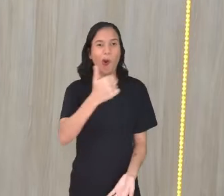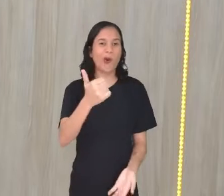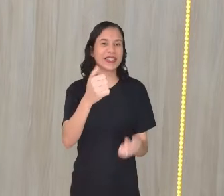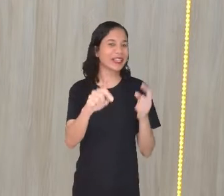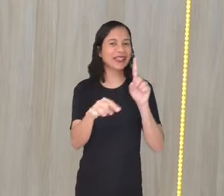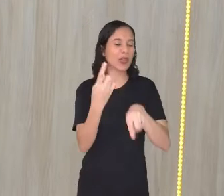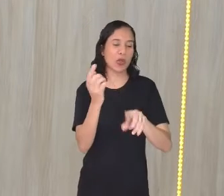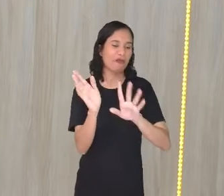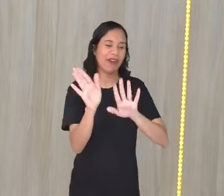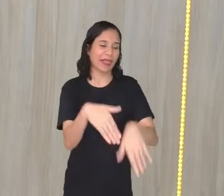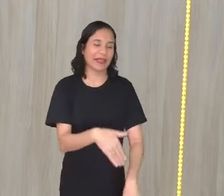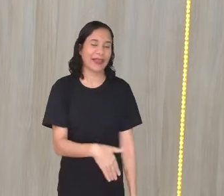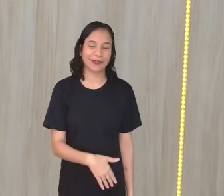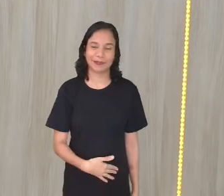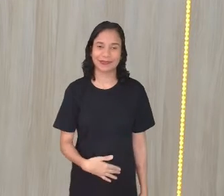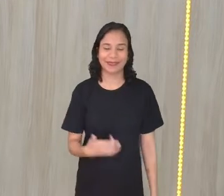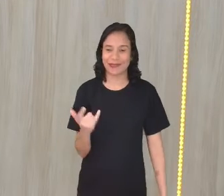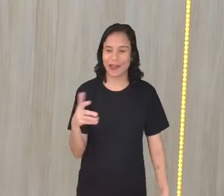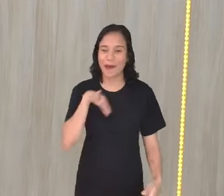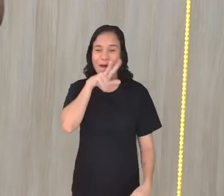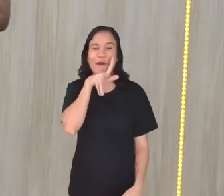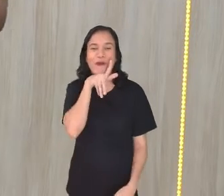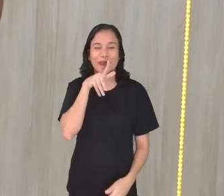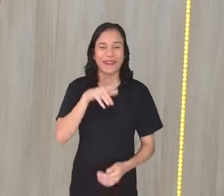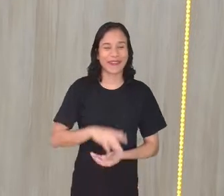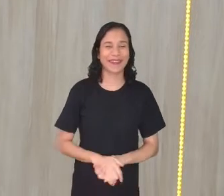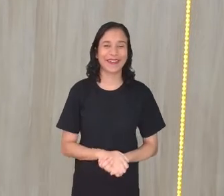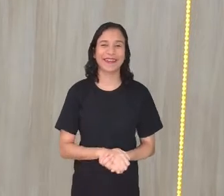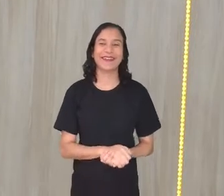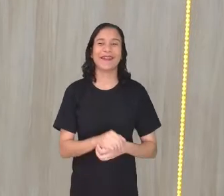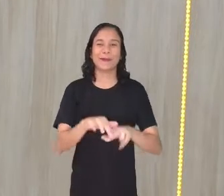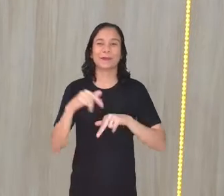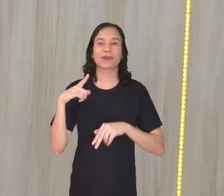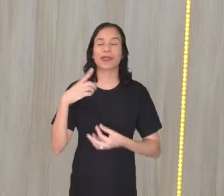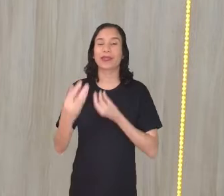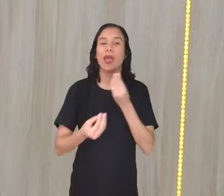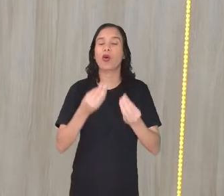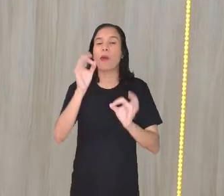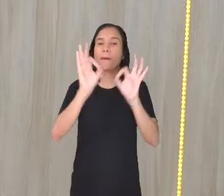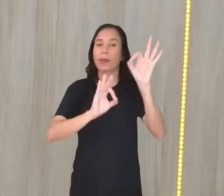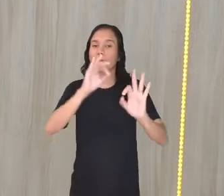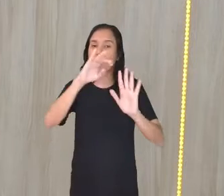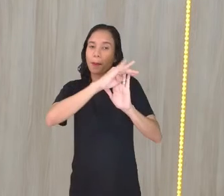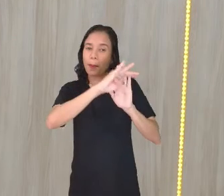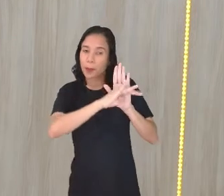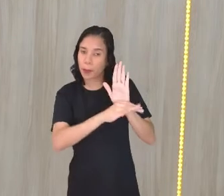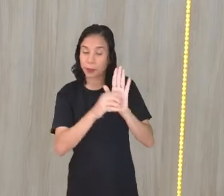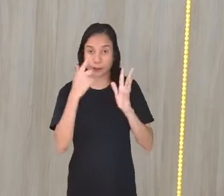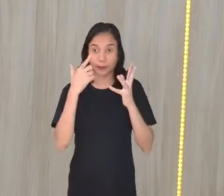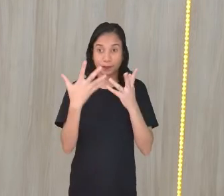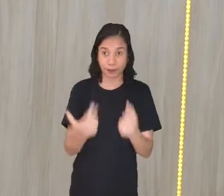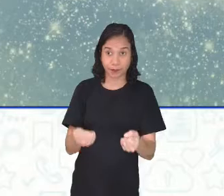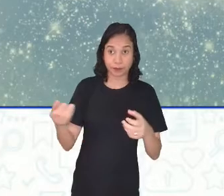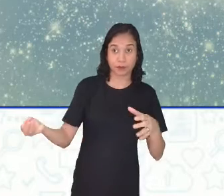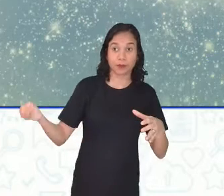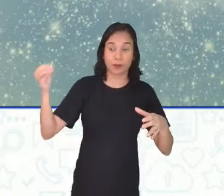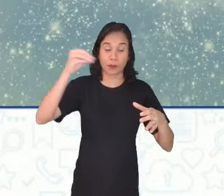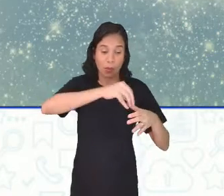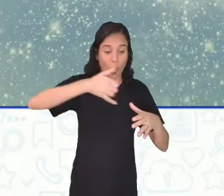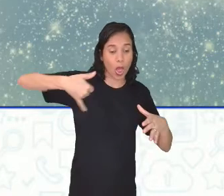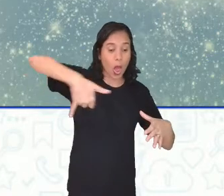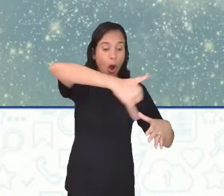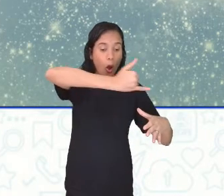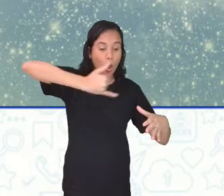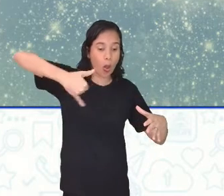não vai dar certo, já vai desandar. E aí a gente tem o modo de preparo abaixo dos ingredientes. Vamos lá. Coloque o fio de óleo